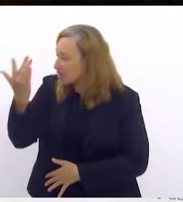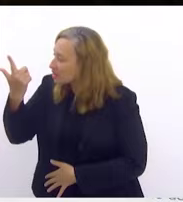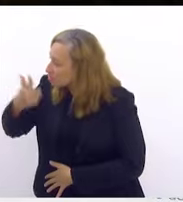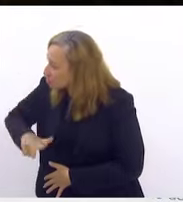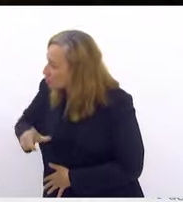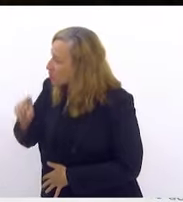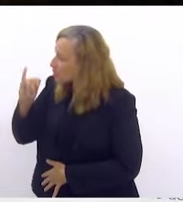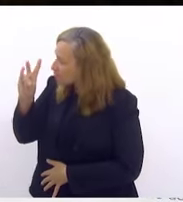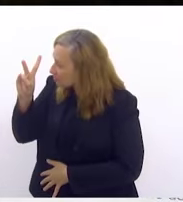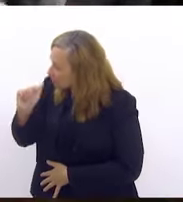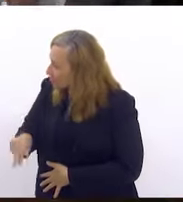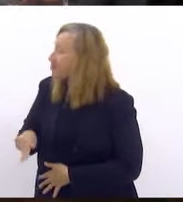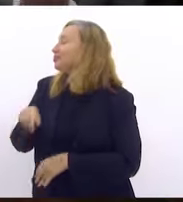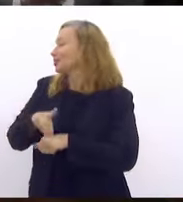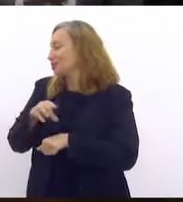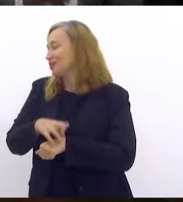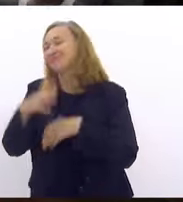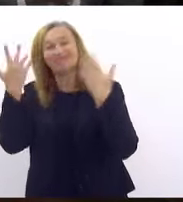Dr